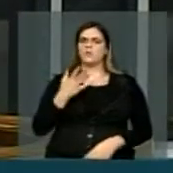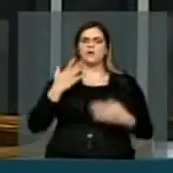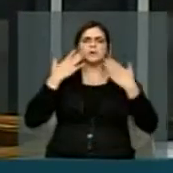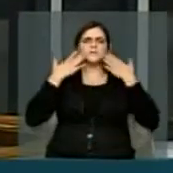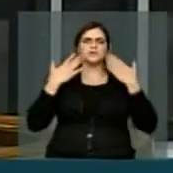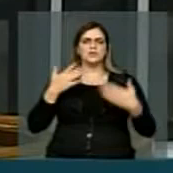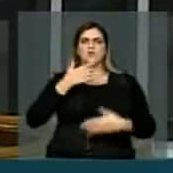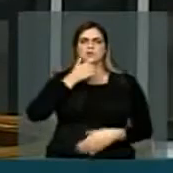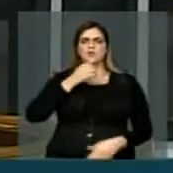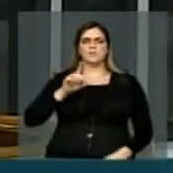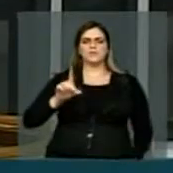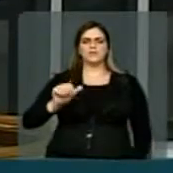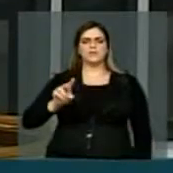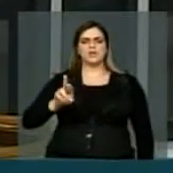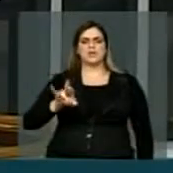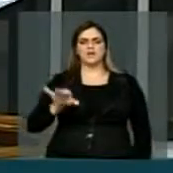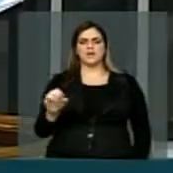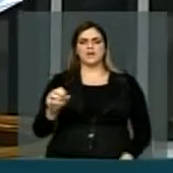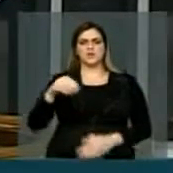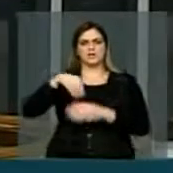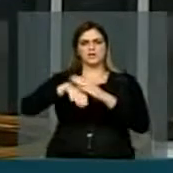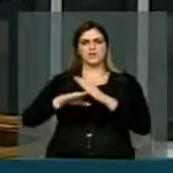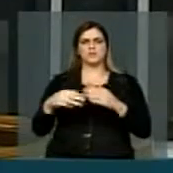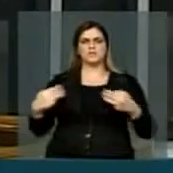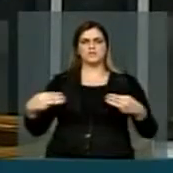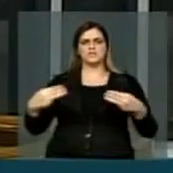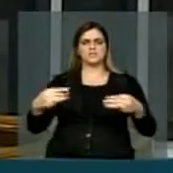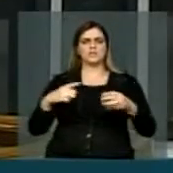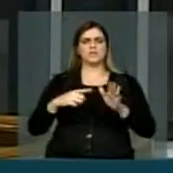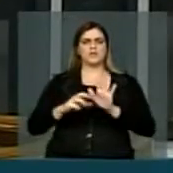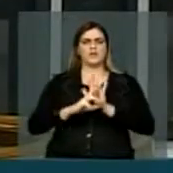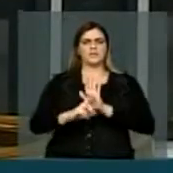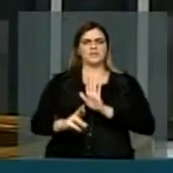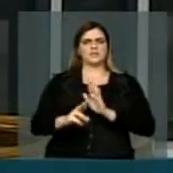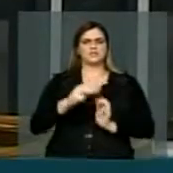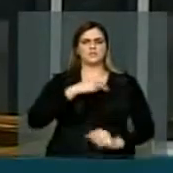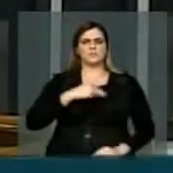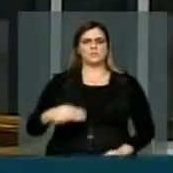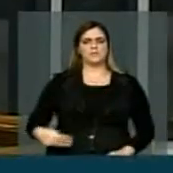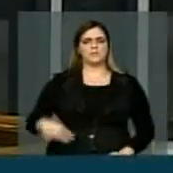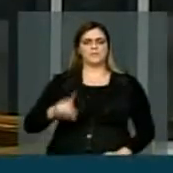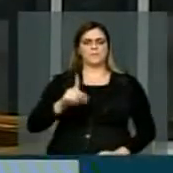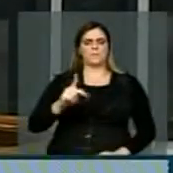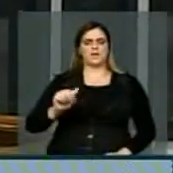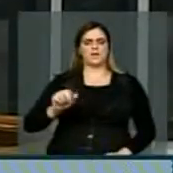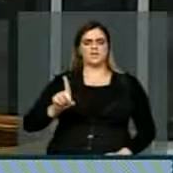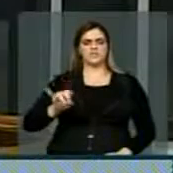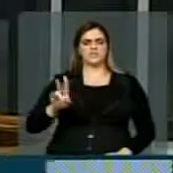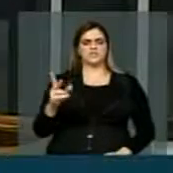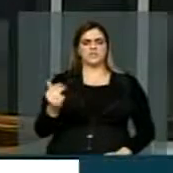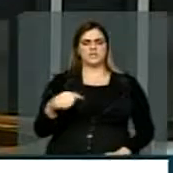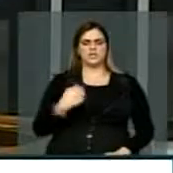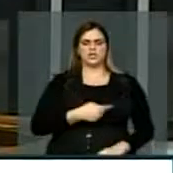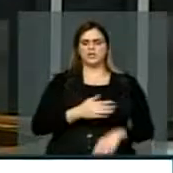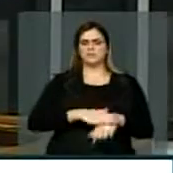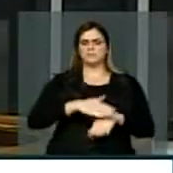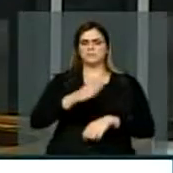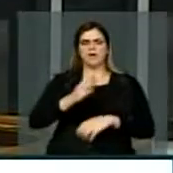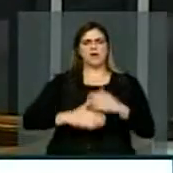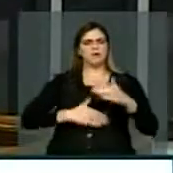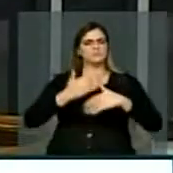pelo doutor Dário, lá do Ministério, que representou o ministro Padilha. para que avancemos ainda